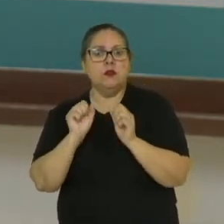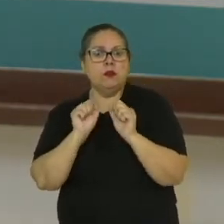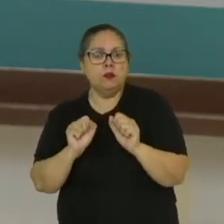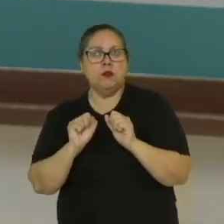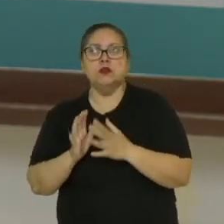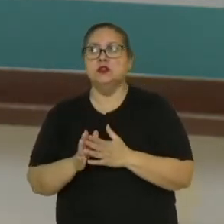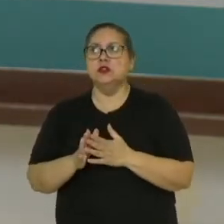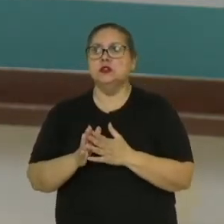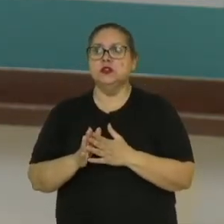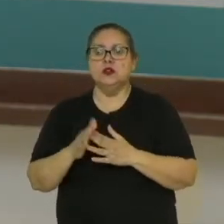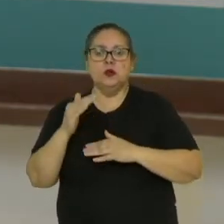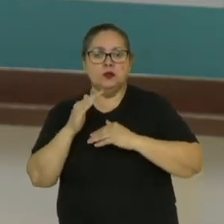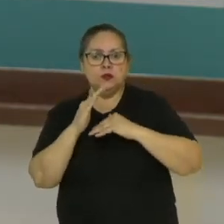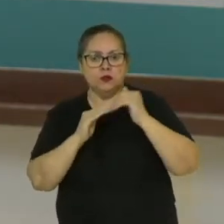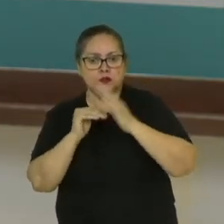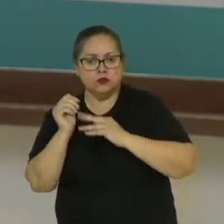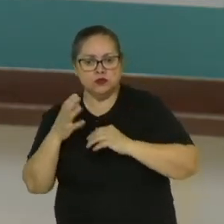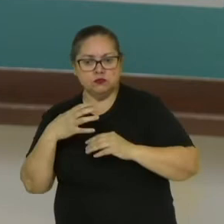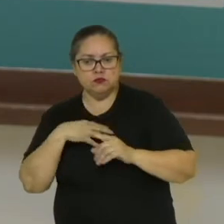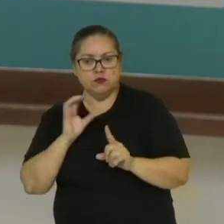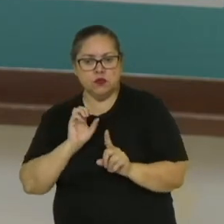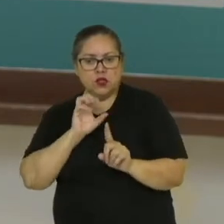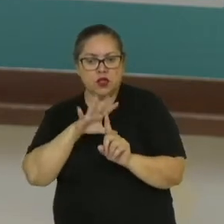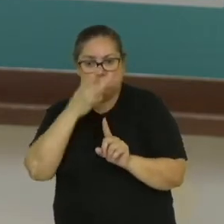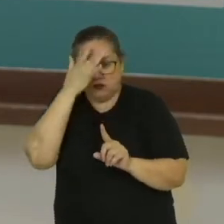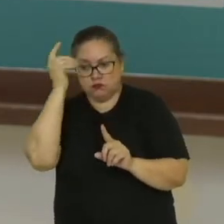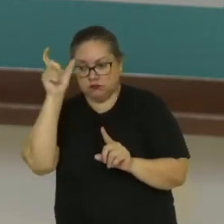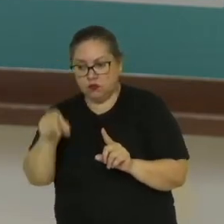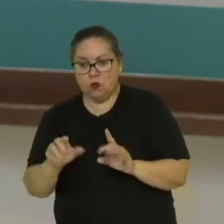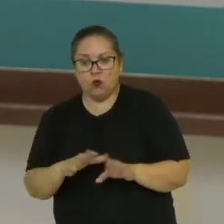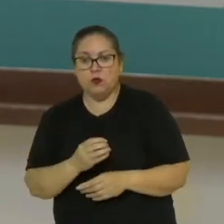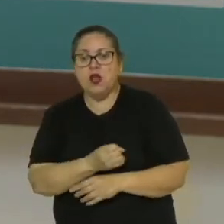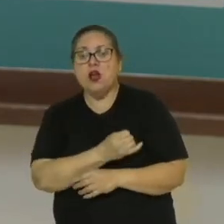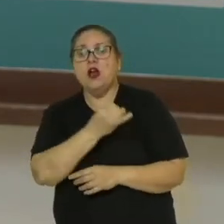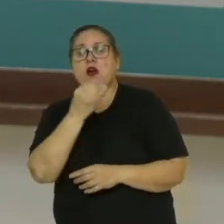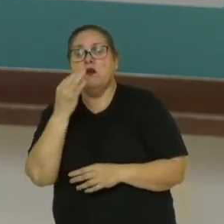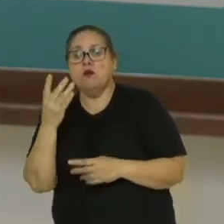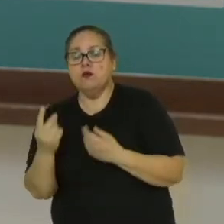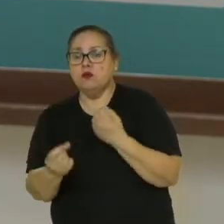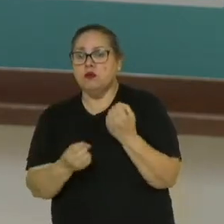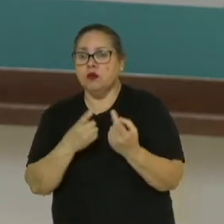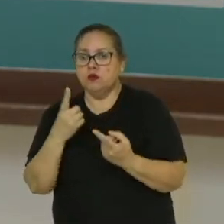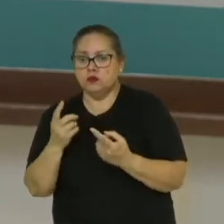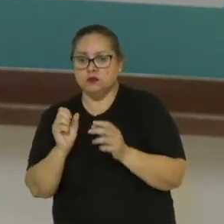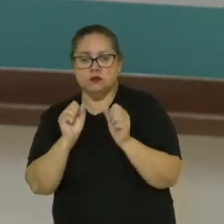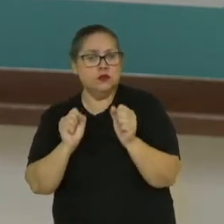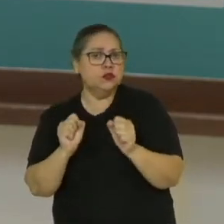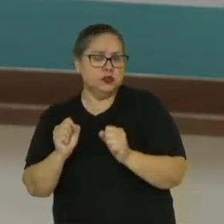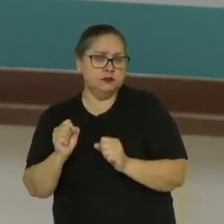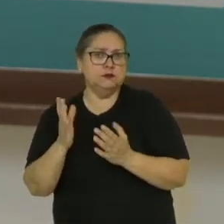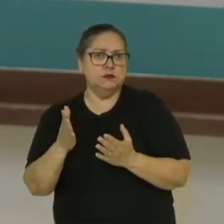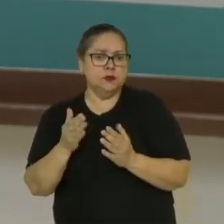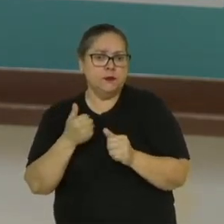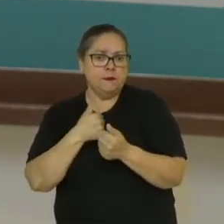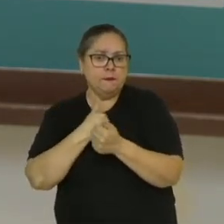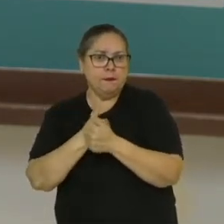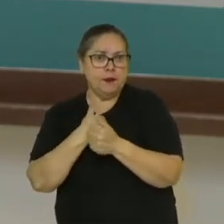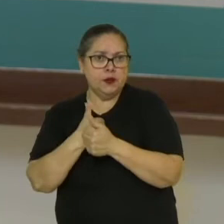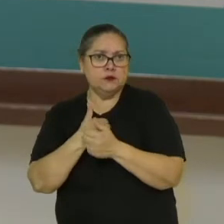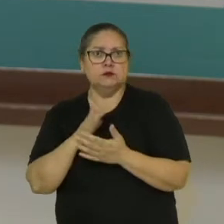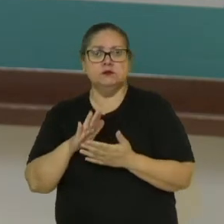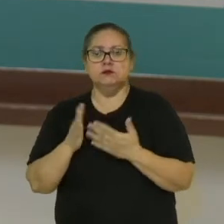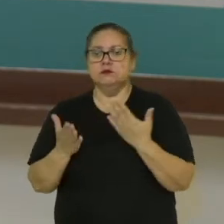de produzir efeitos sobre alguém ou sobre algo. Isso é poder. Muito próximo à concepção